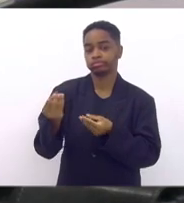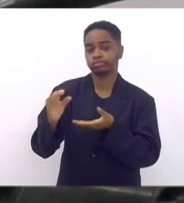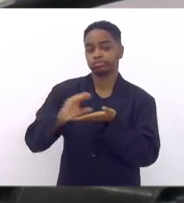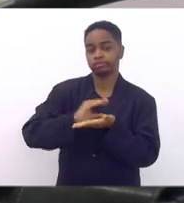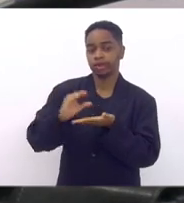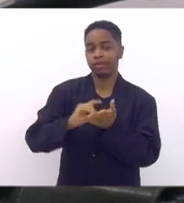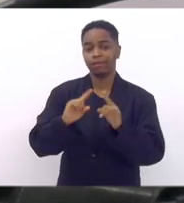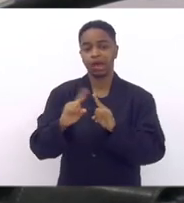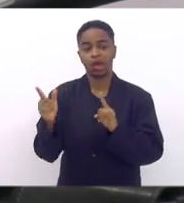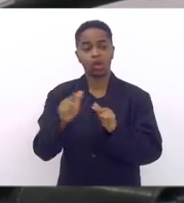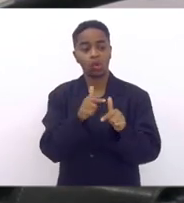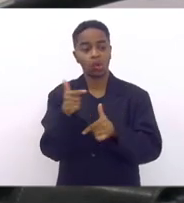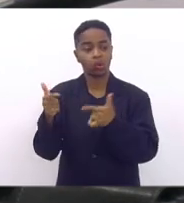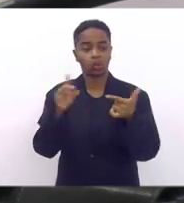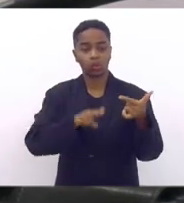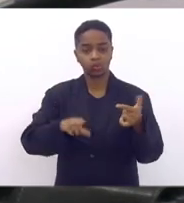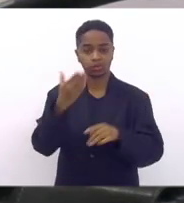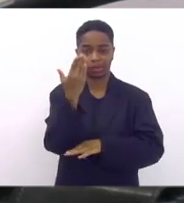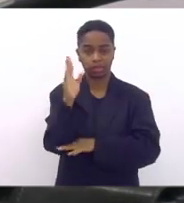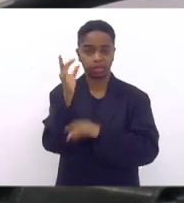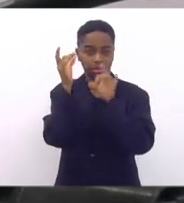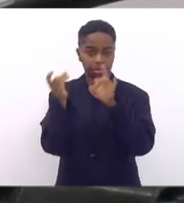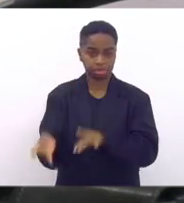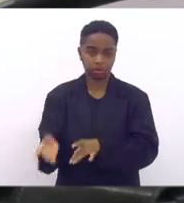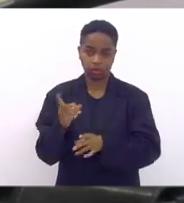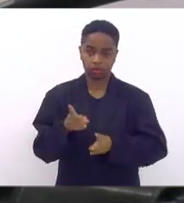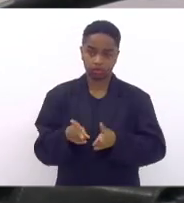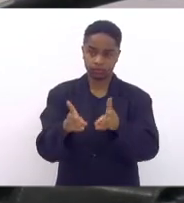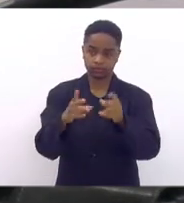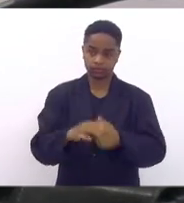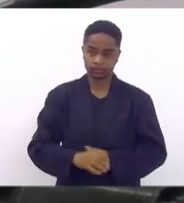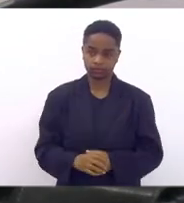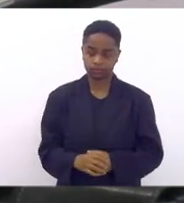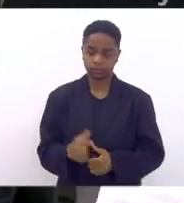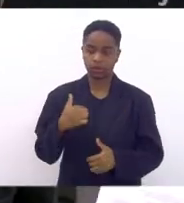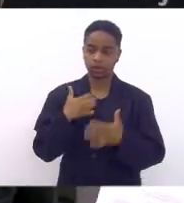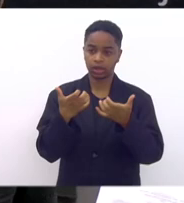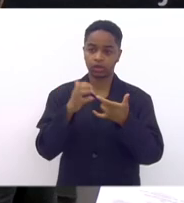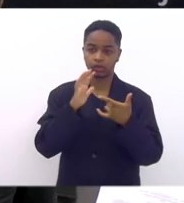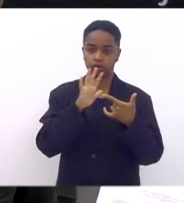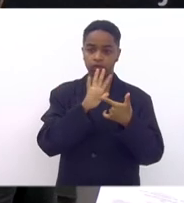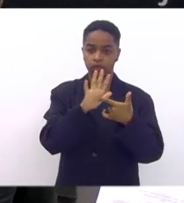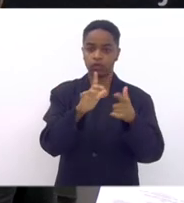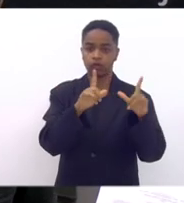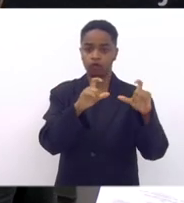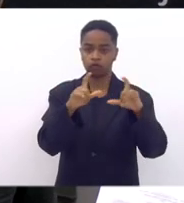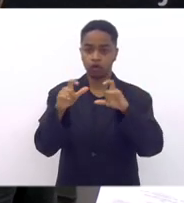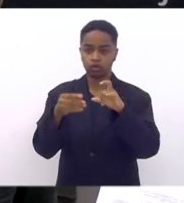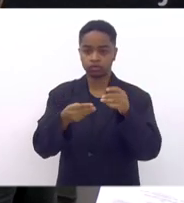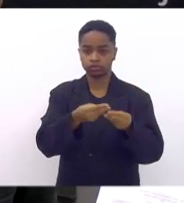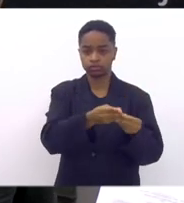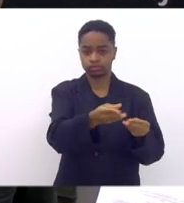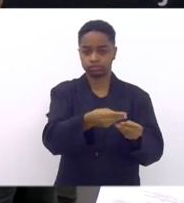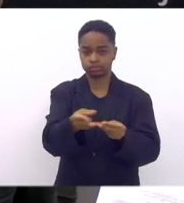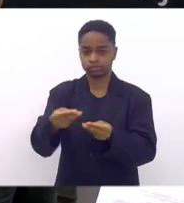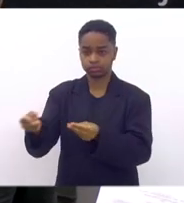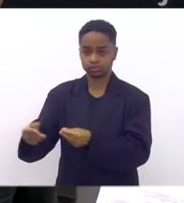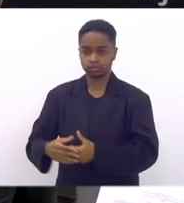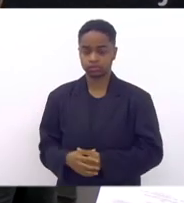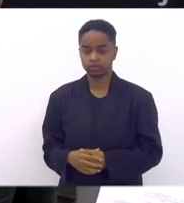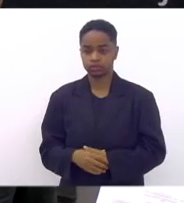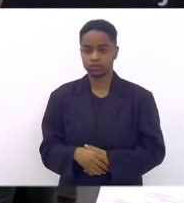lá aquelas fotos estão aqui eu queria que pegasse essas fotos aqui para distribuir para para eles por favor dá para poder